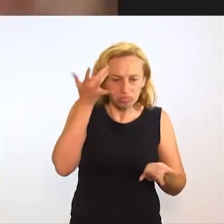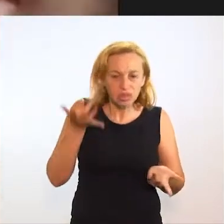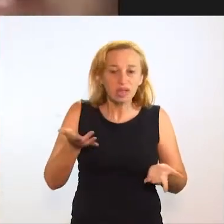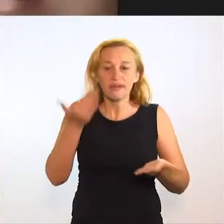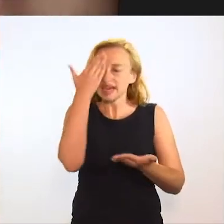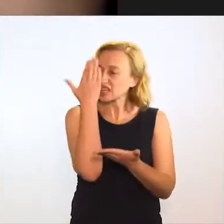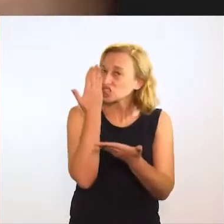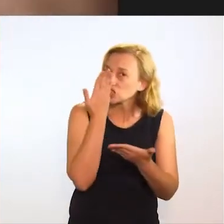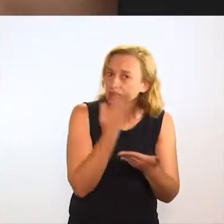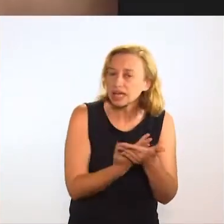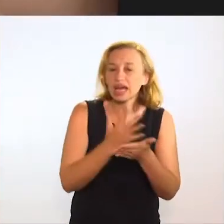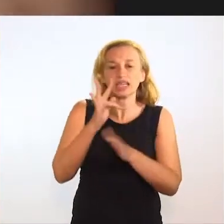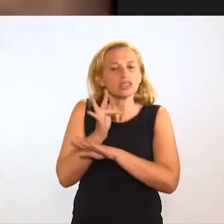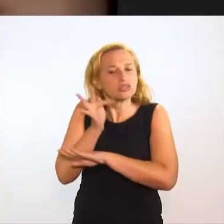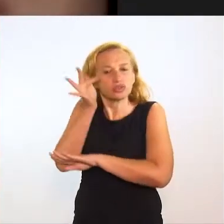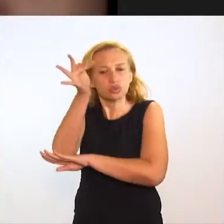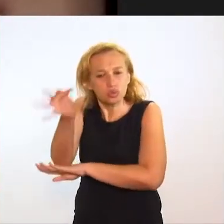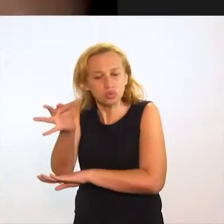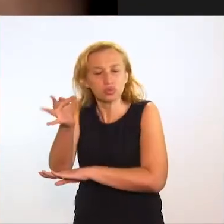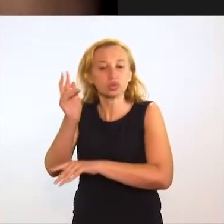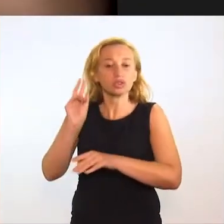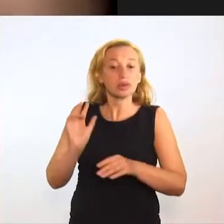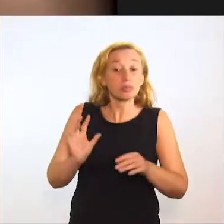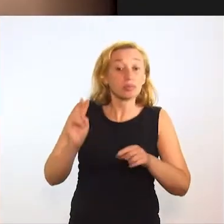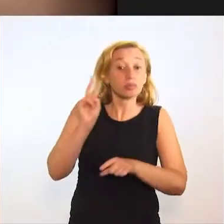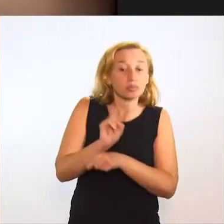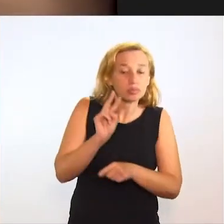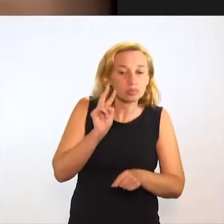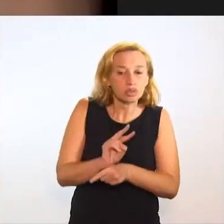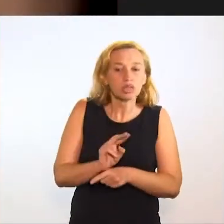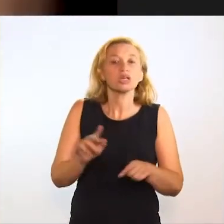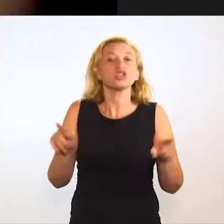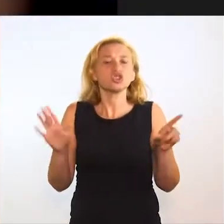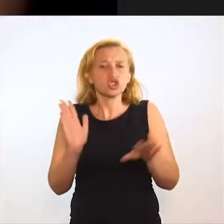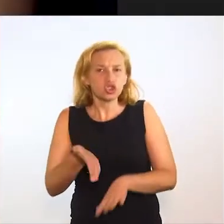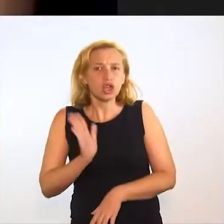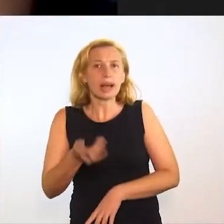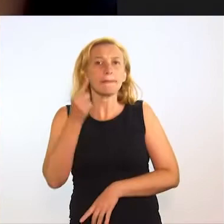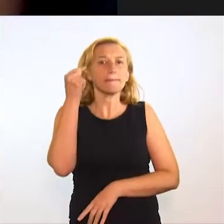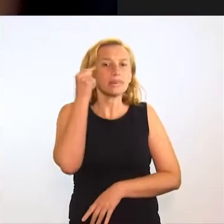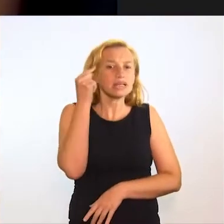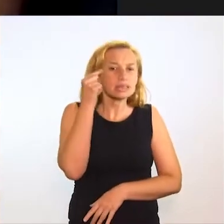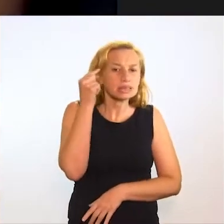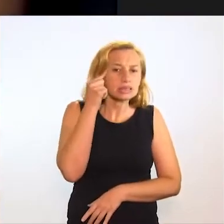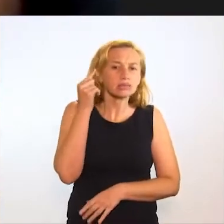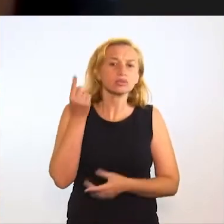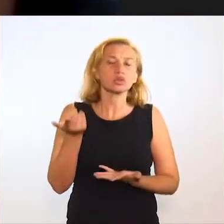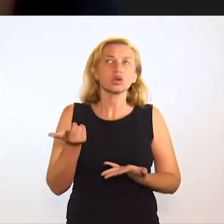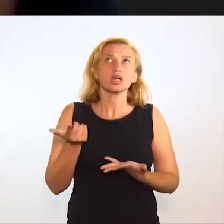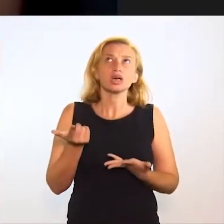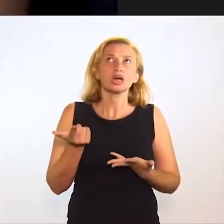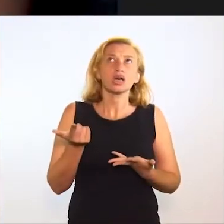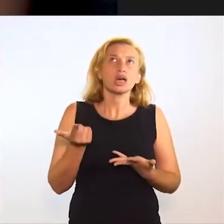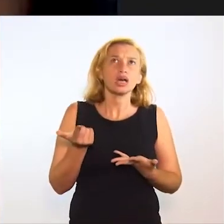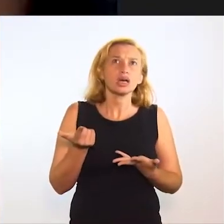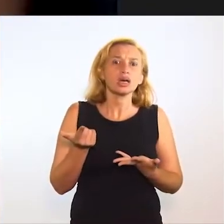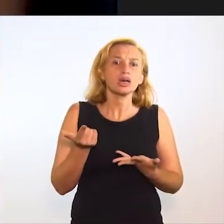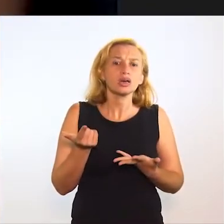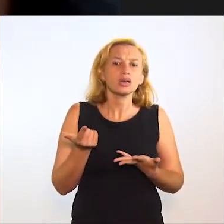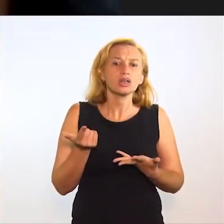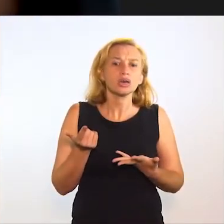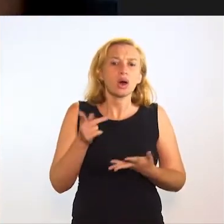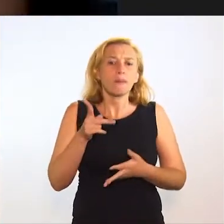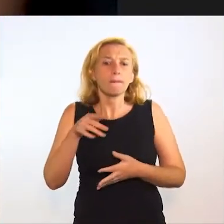acreditar, na esperança e na prevenção. E já pensando numa